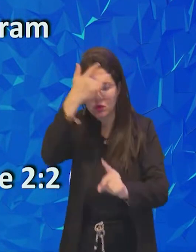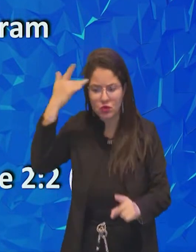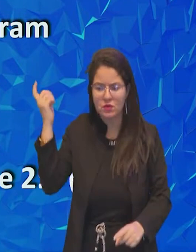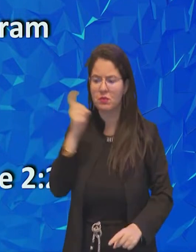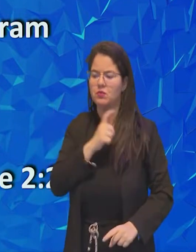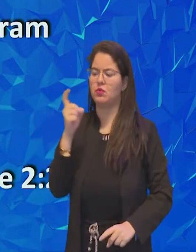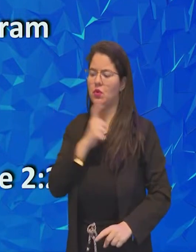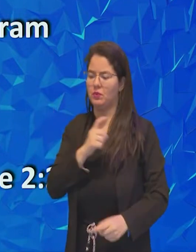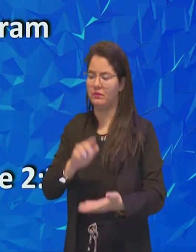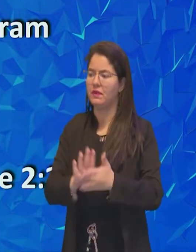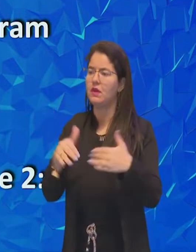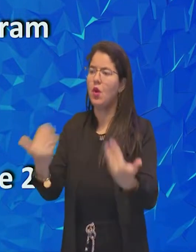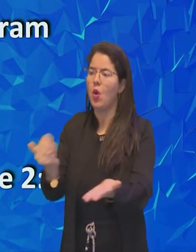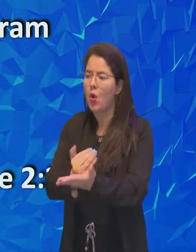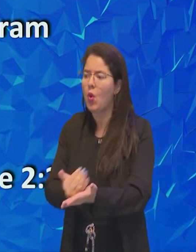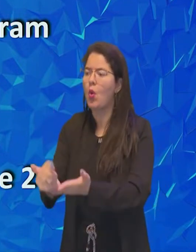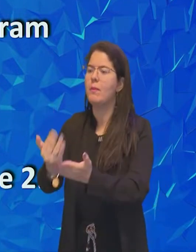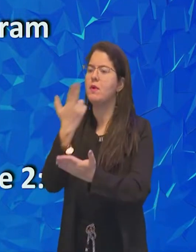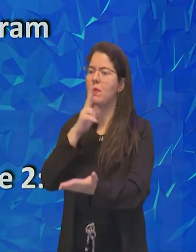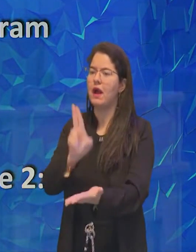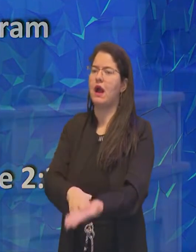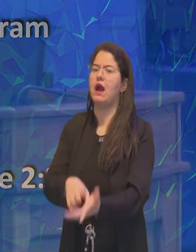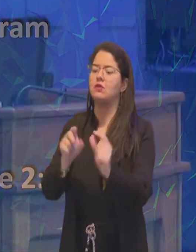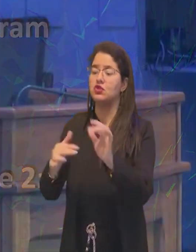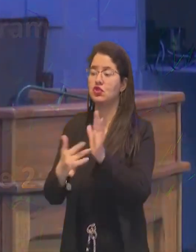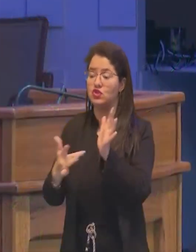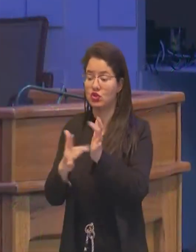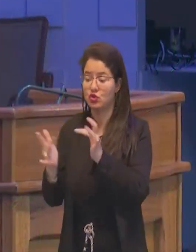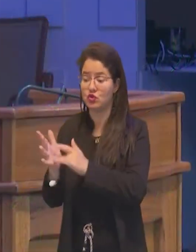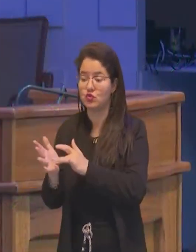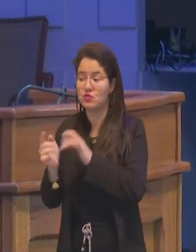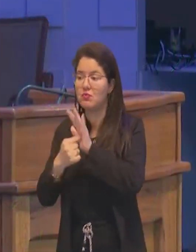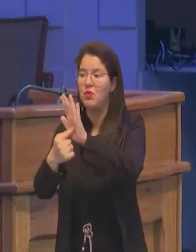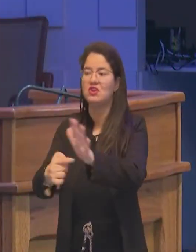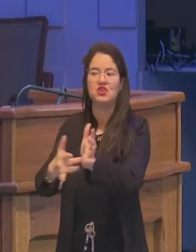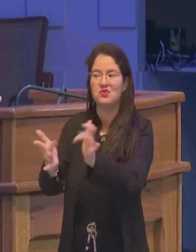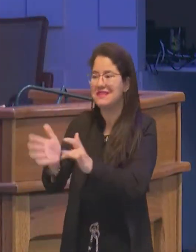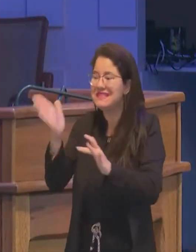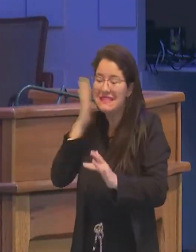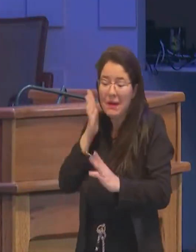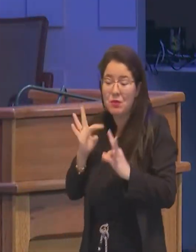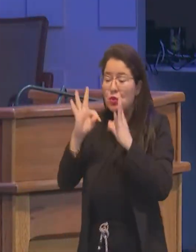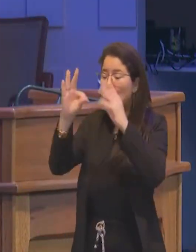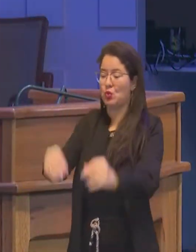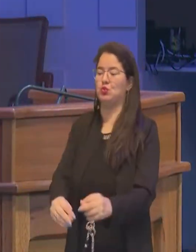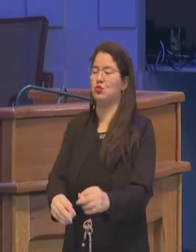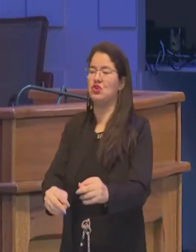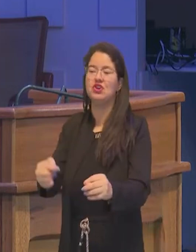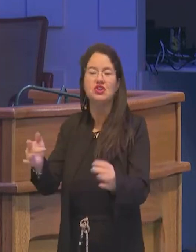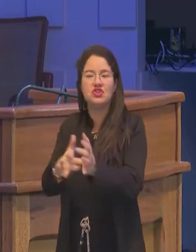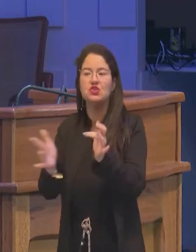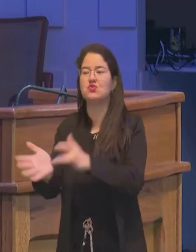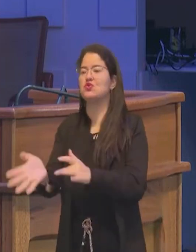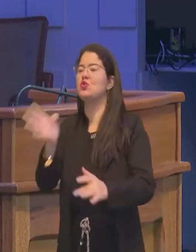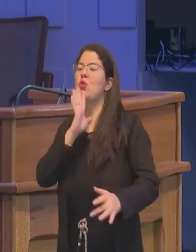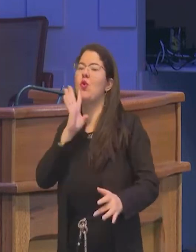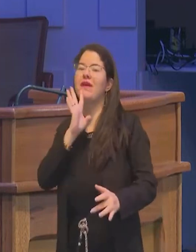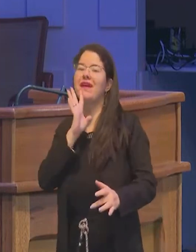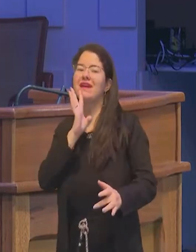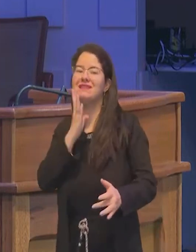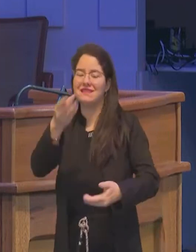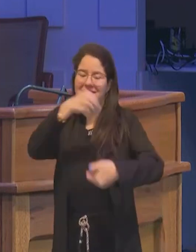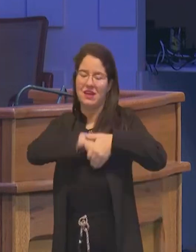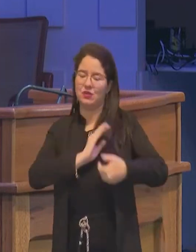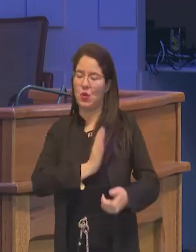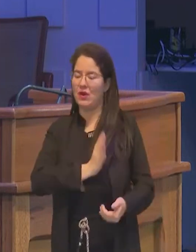No começo da carta, Jesus ele revela o quanto que ele é onisciente e o quanto que ele conhece as intenções e as obras do coração da igreja de